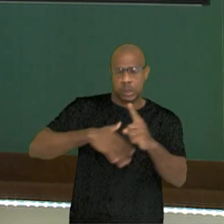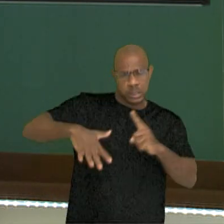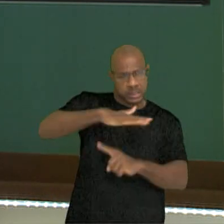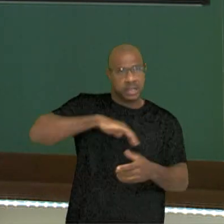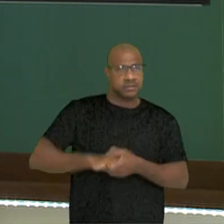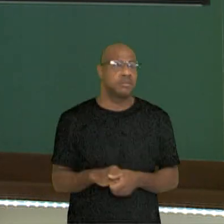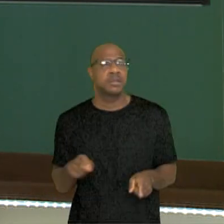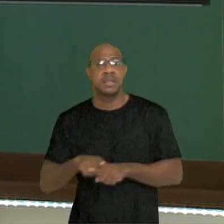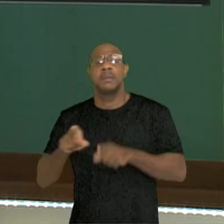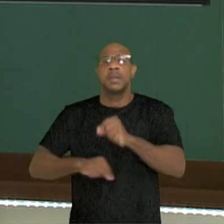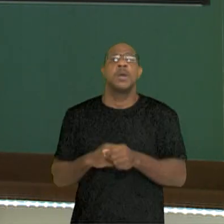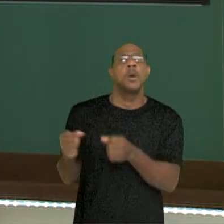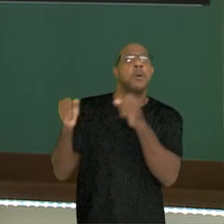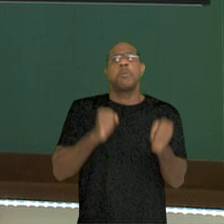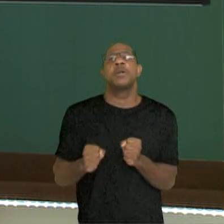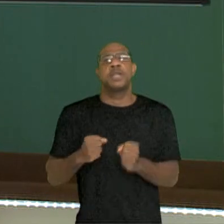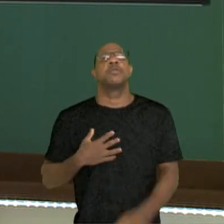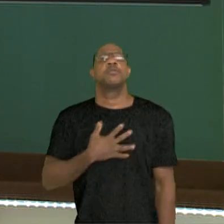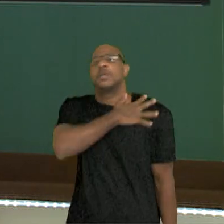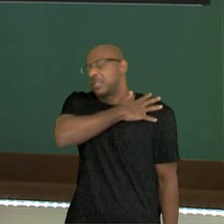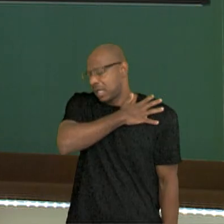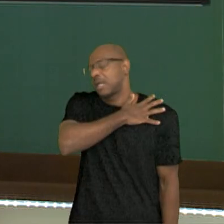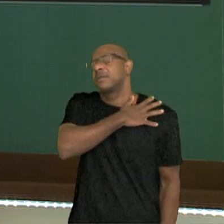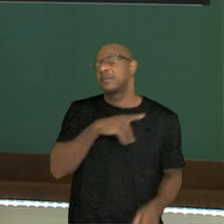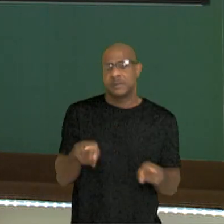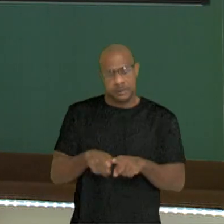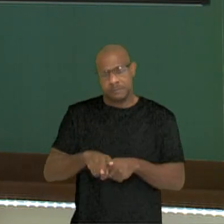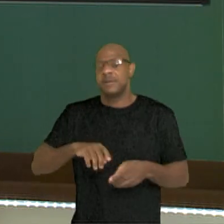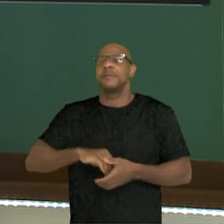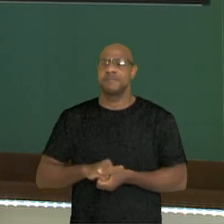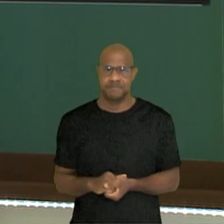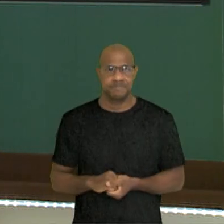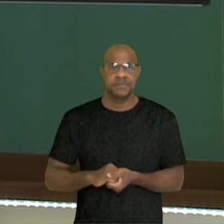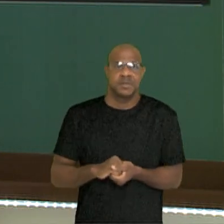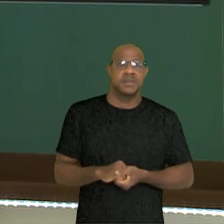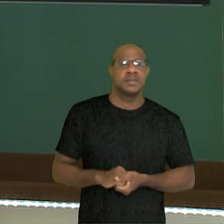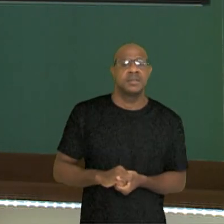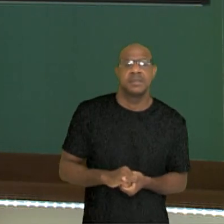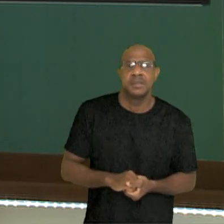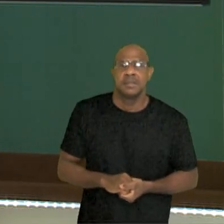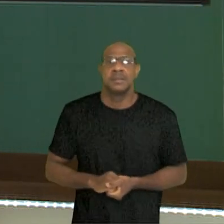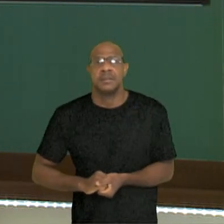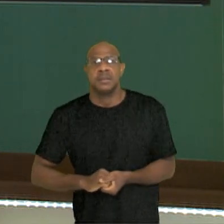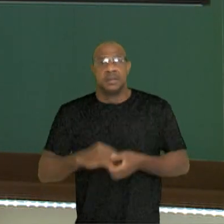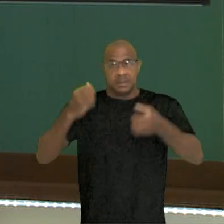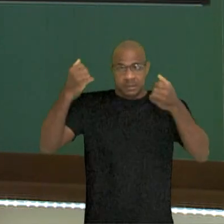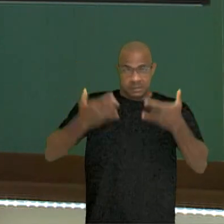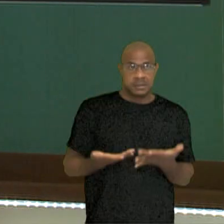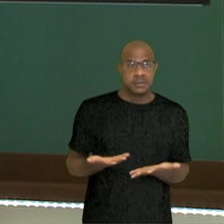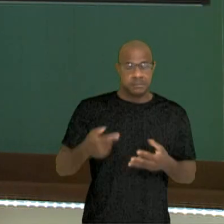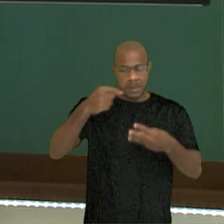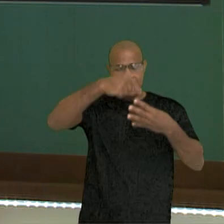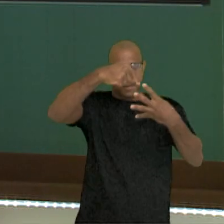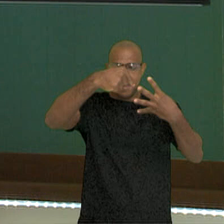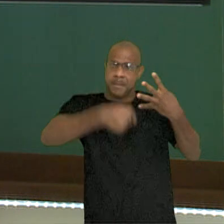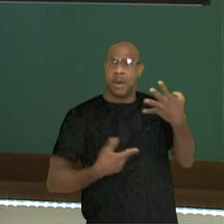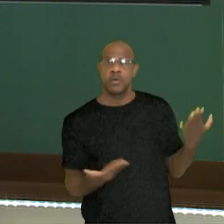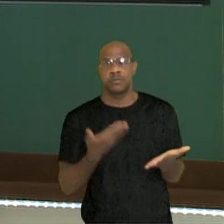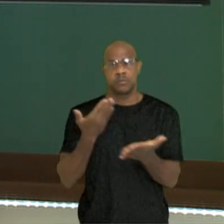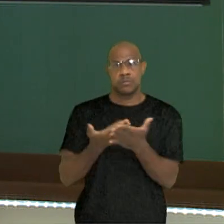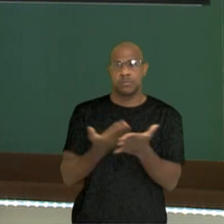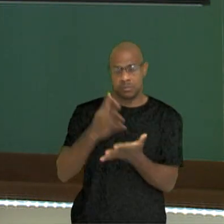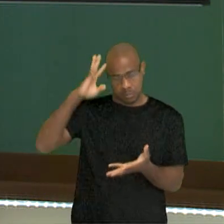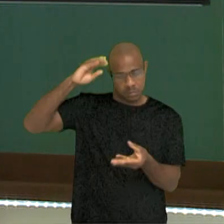a tomada de poder pelos militares, tanto pelo ditador Sila, como também pelo chamado primeiro triunvirato, que a partir desse acordo eles vão